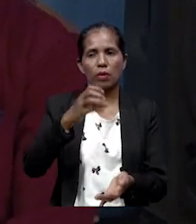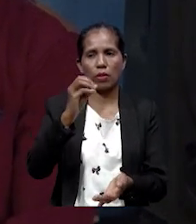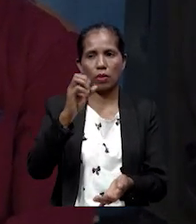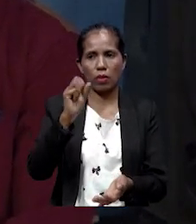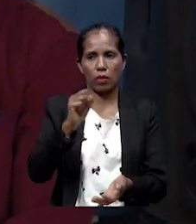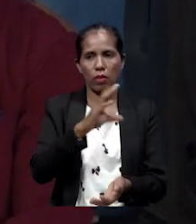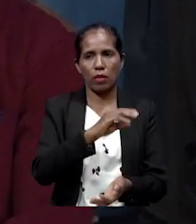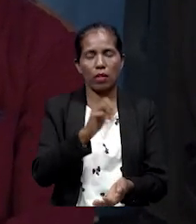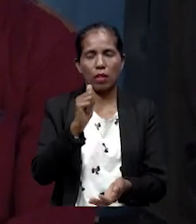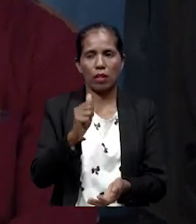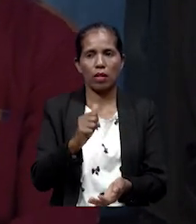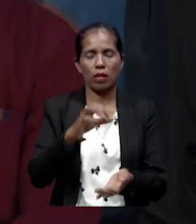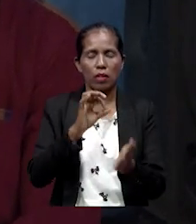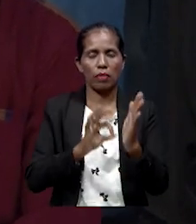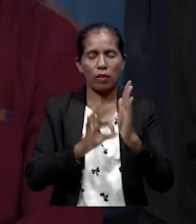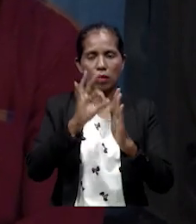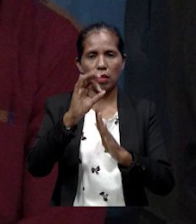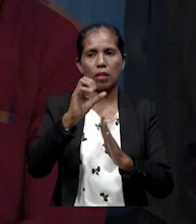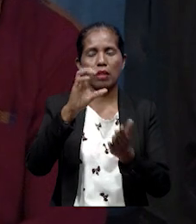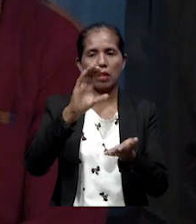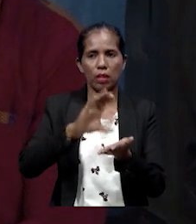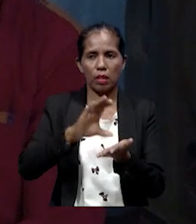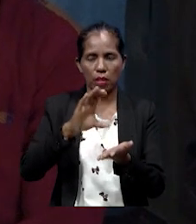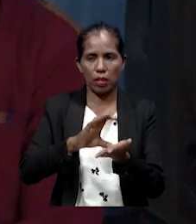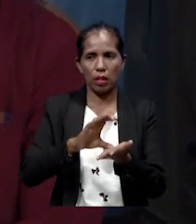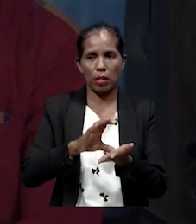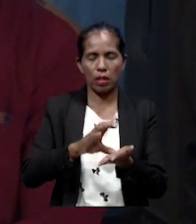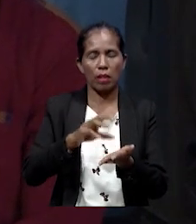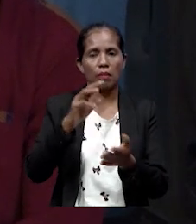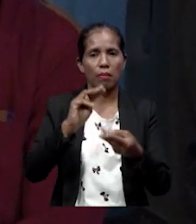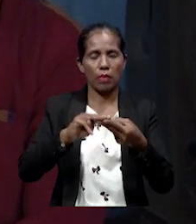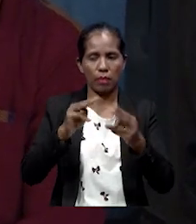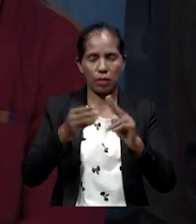como decano da Faculdade de Ciências Médicas.